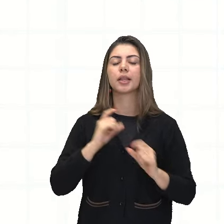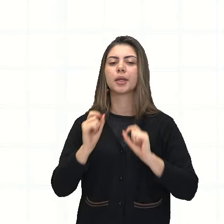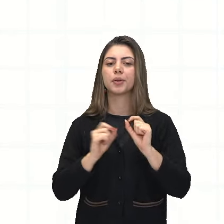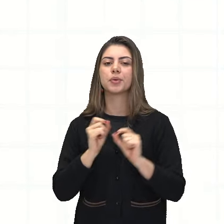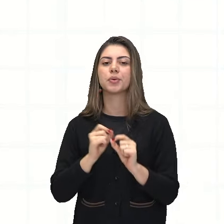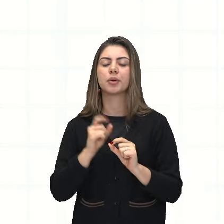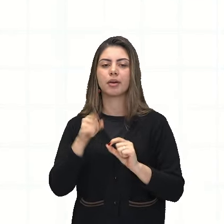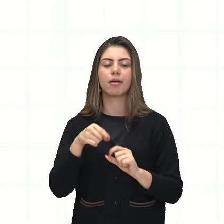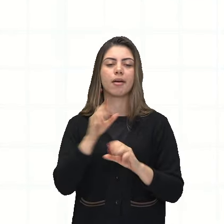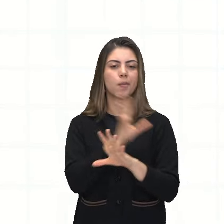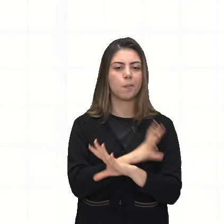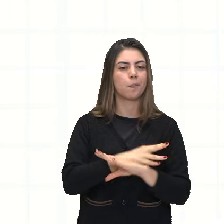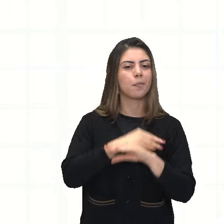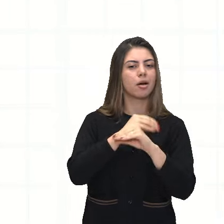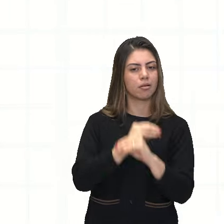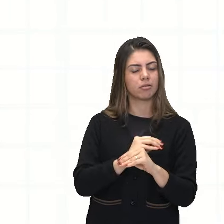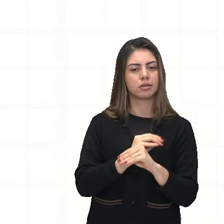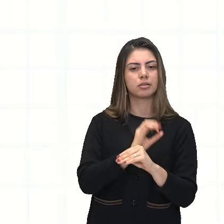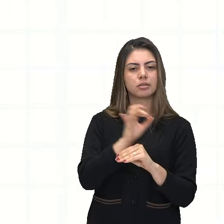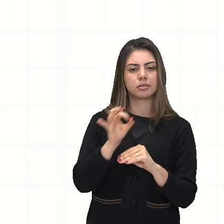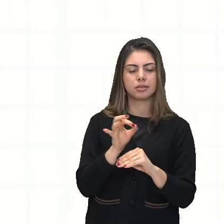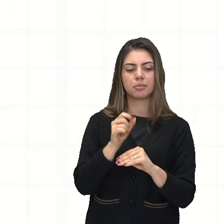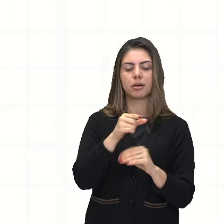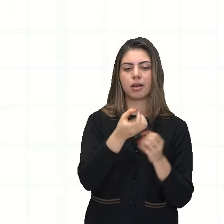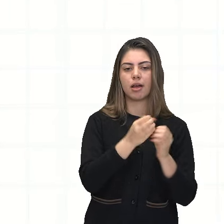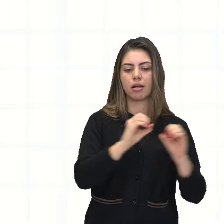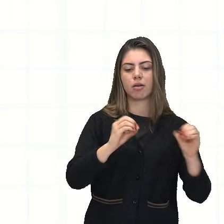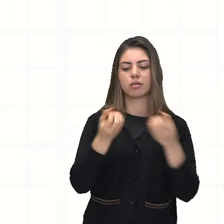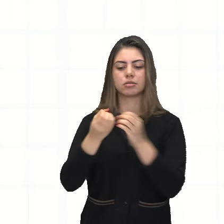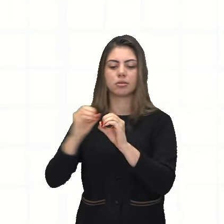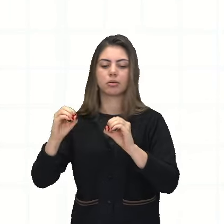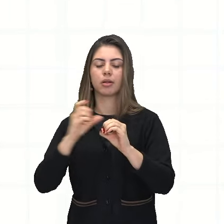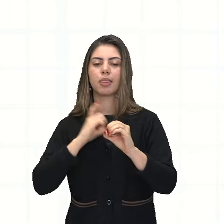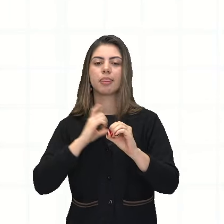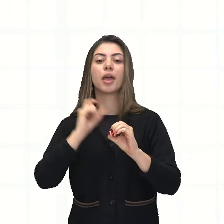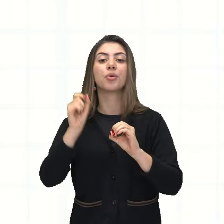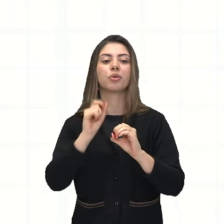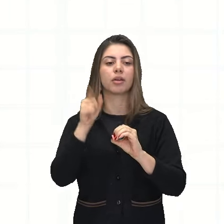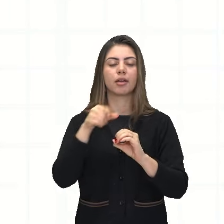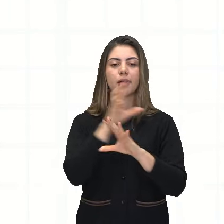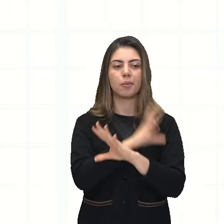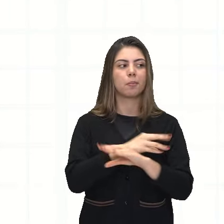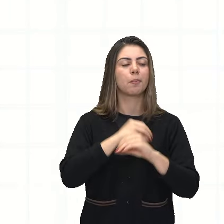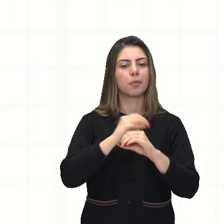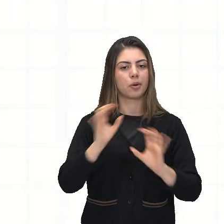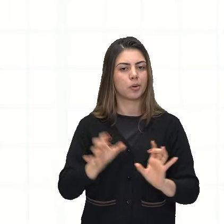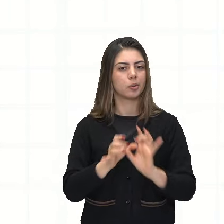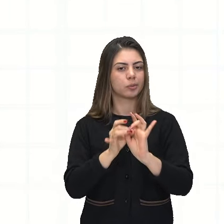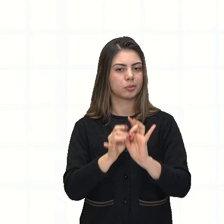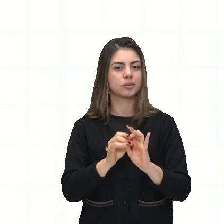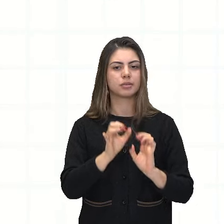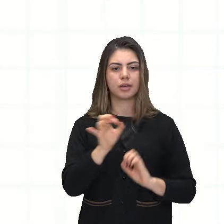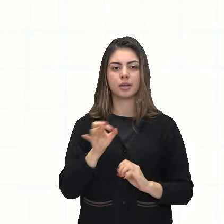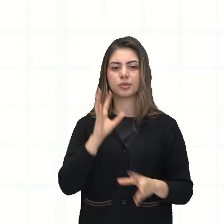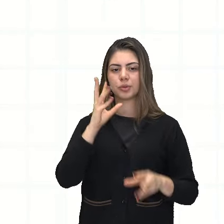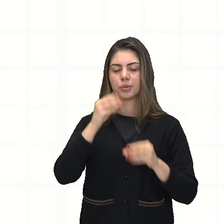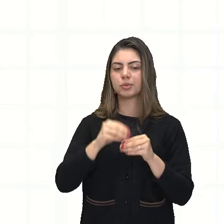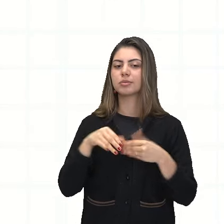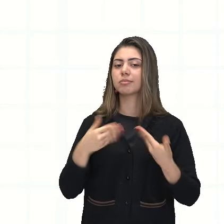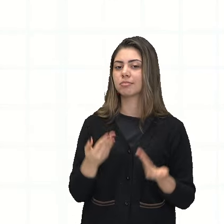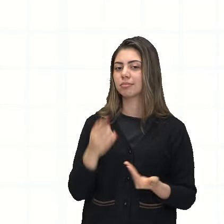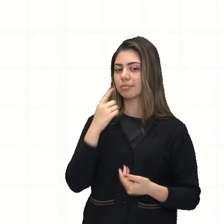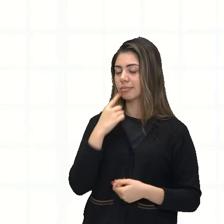uma conexão de uma oração para outra, trazendo essa ideia de conclusão, nós temos